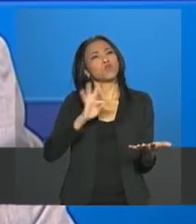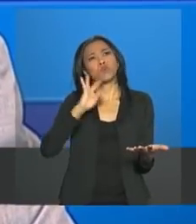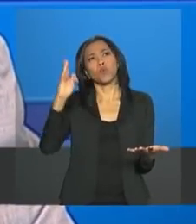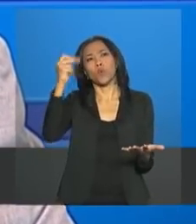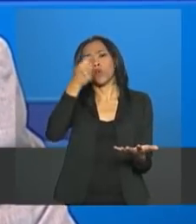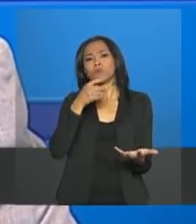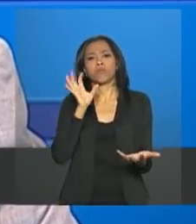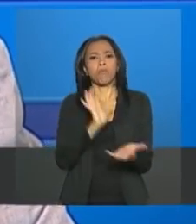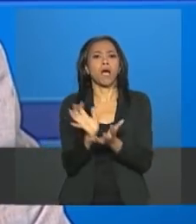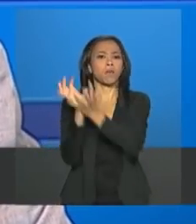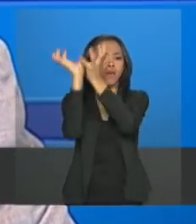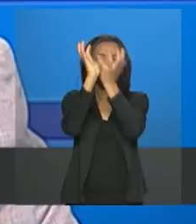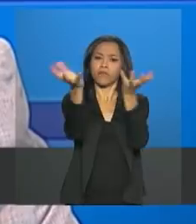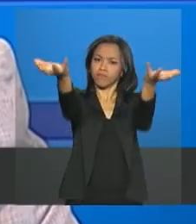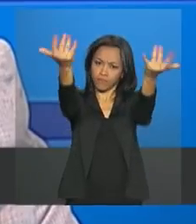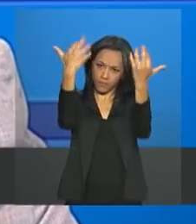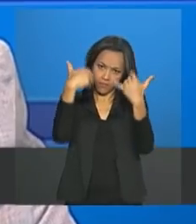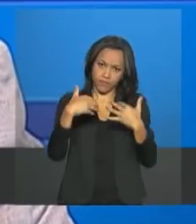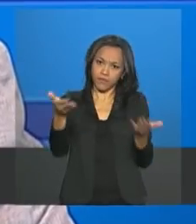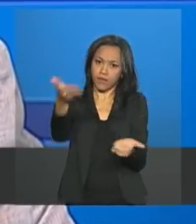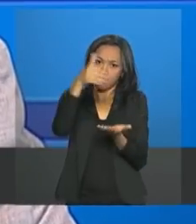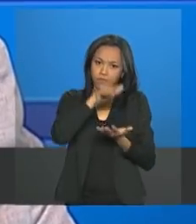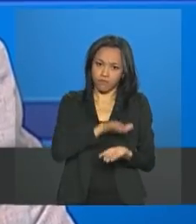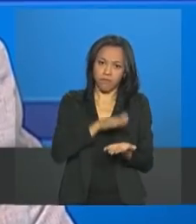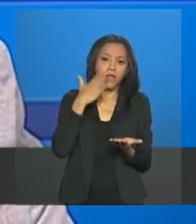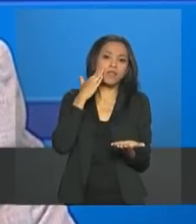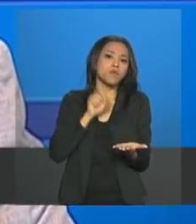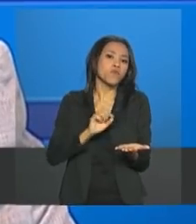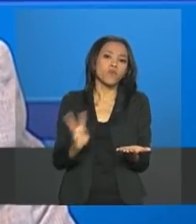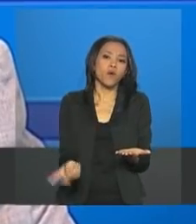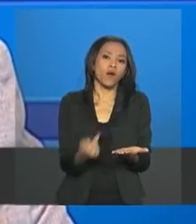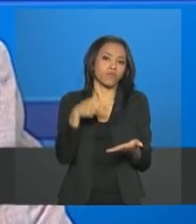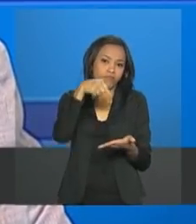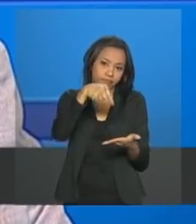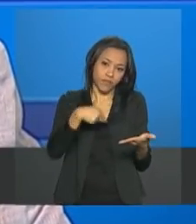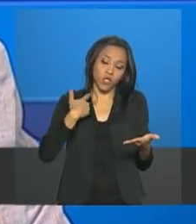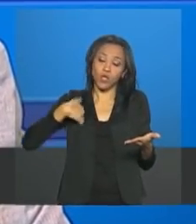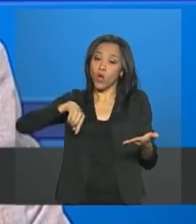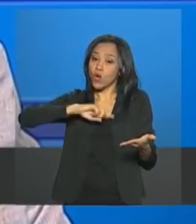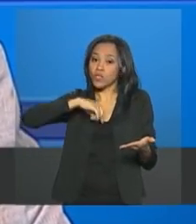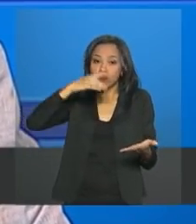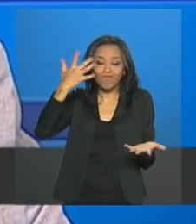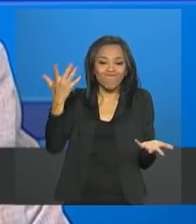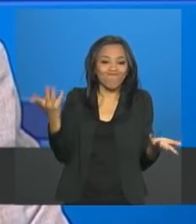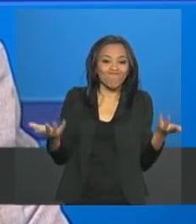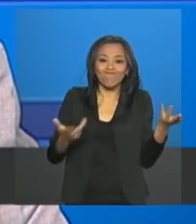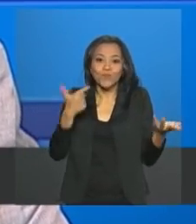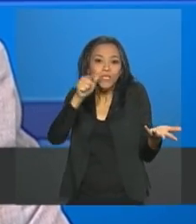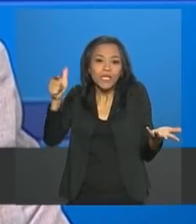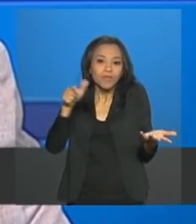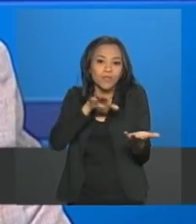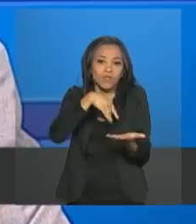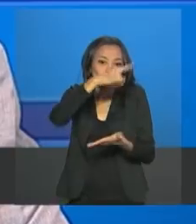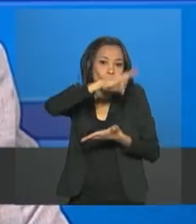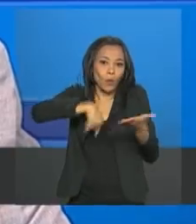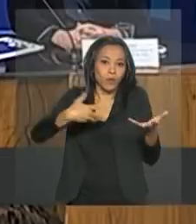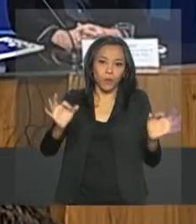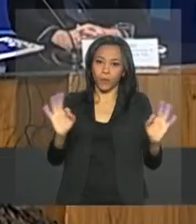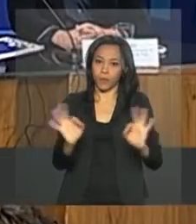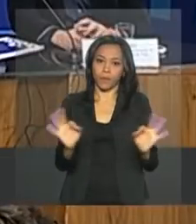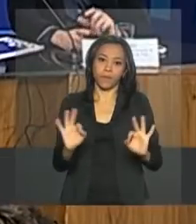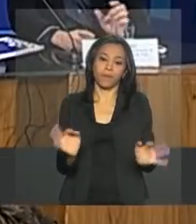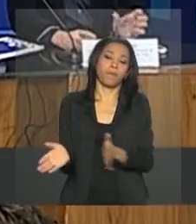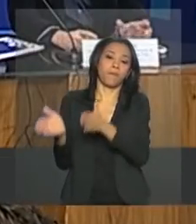com qualquer ocorrência que possa ter acontecido nós ainda não temos é o registro ainda e nós acompanhamos